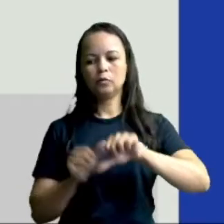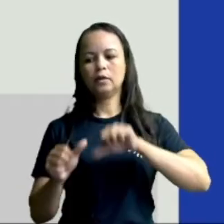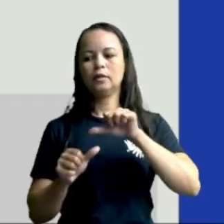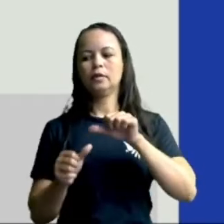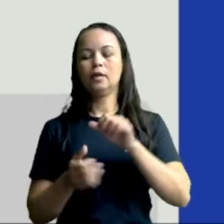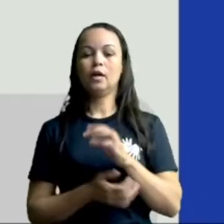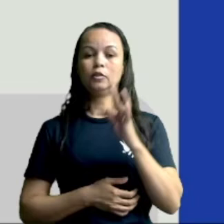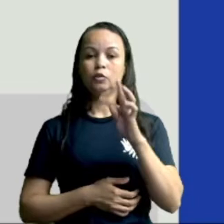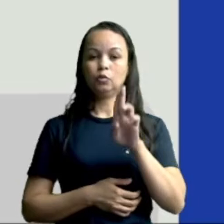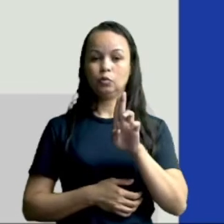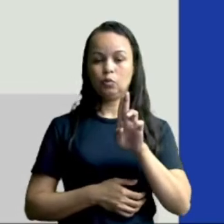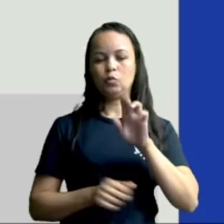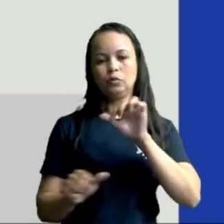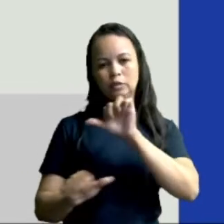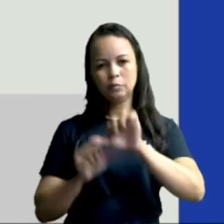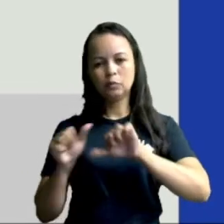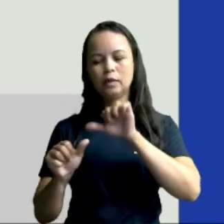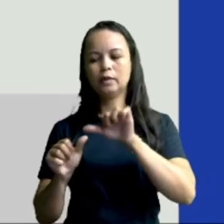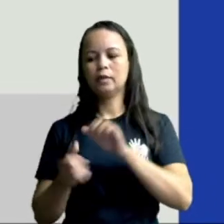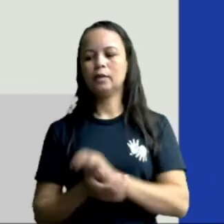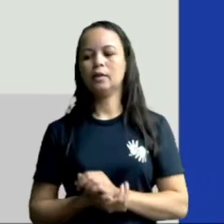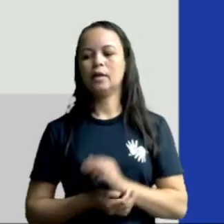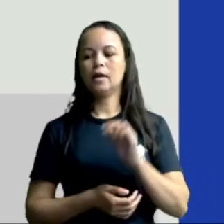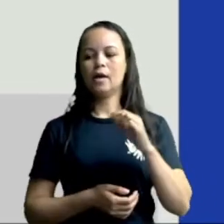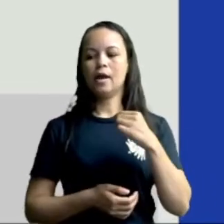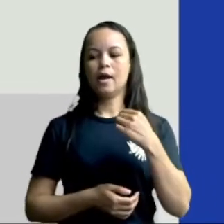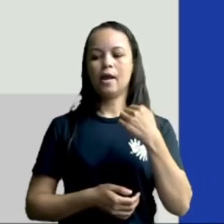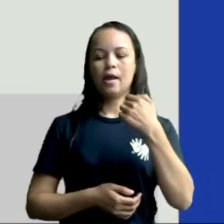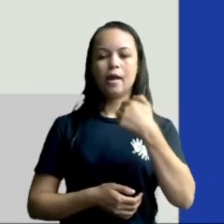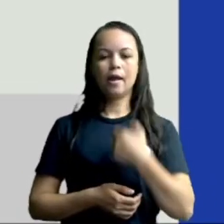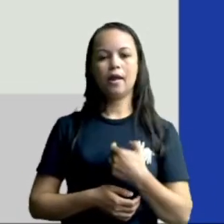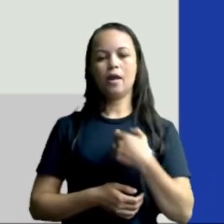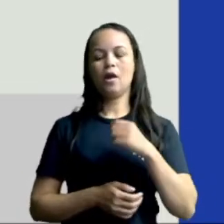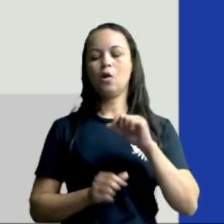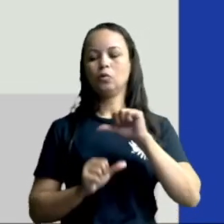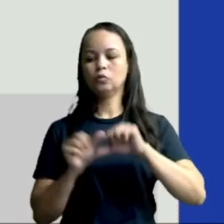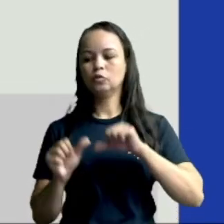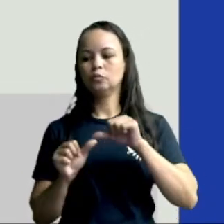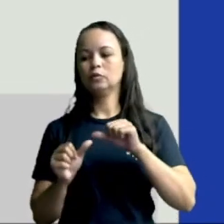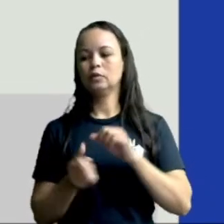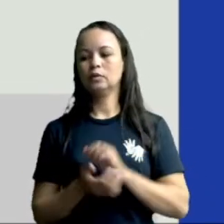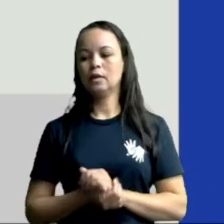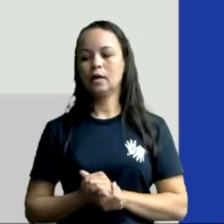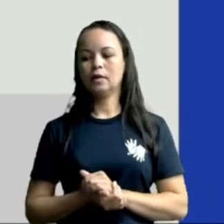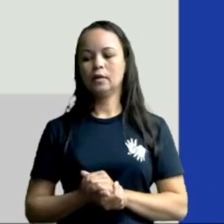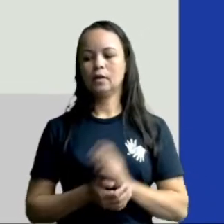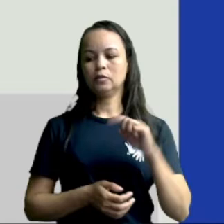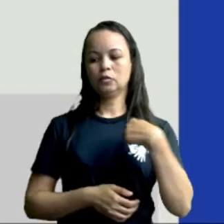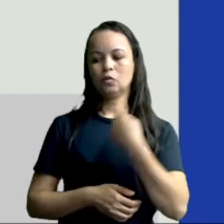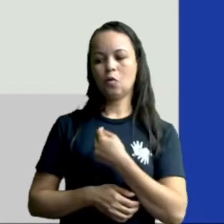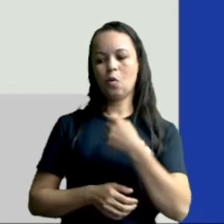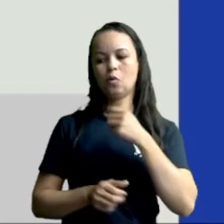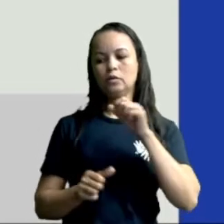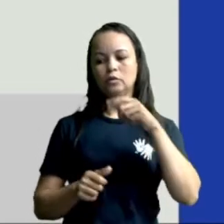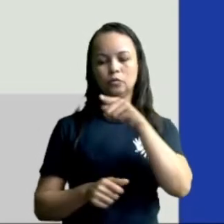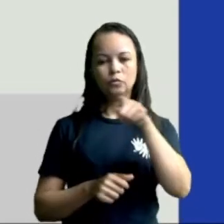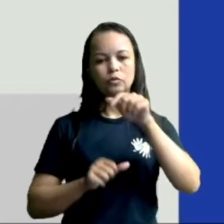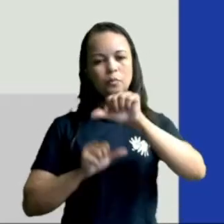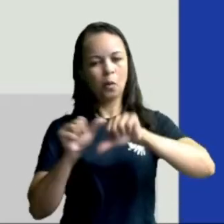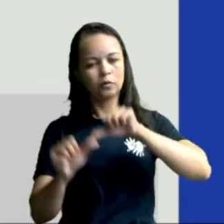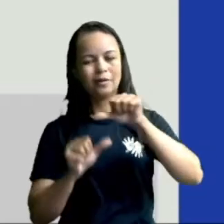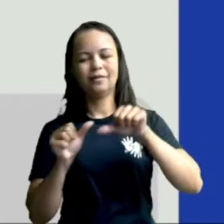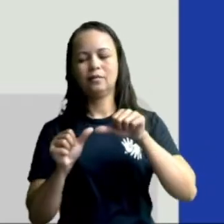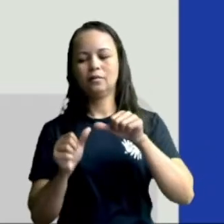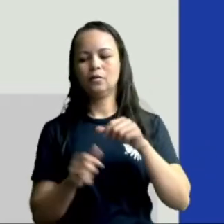te mudarías, él se mudaría, nosotros nos mudaríamos, vosotros os